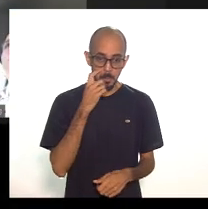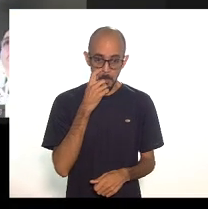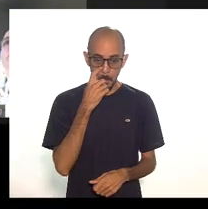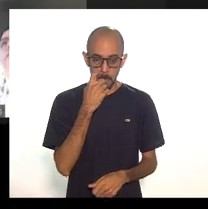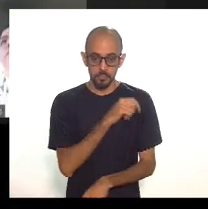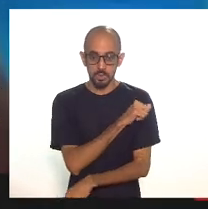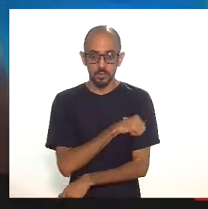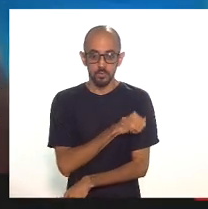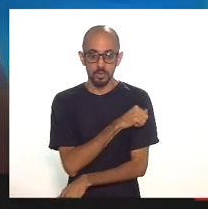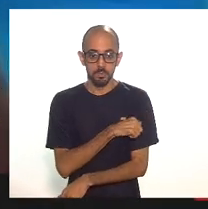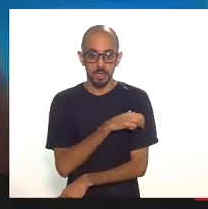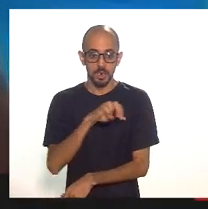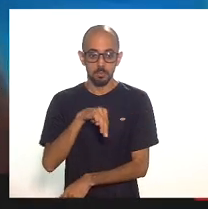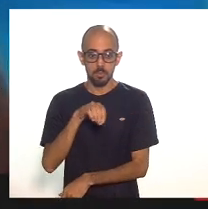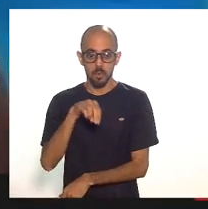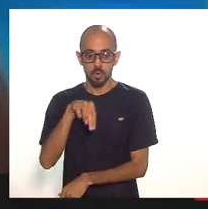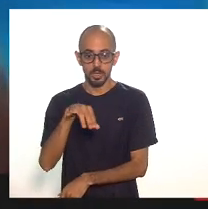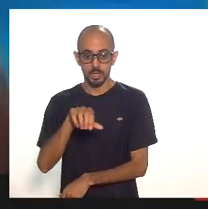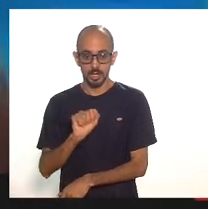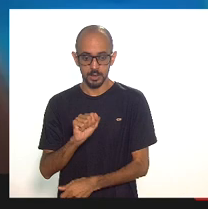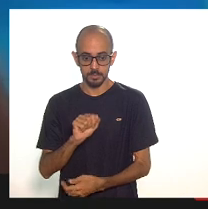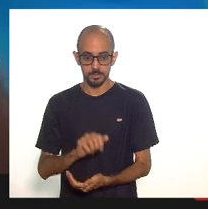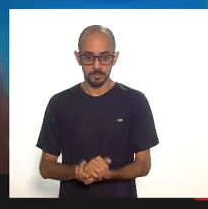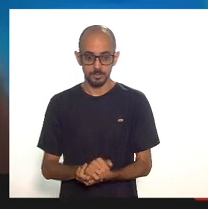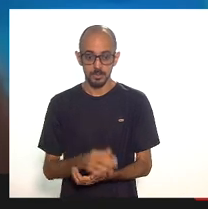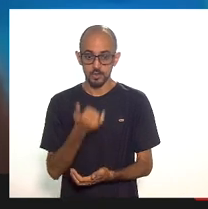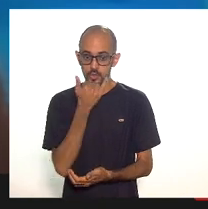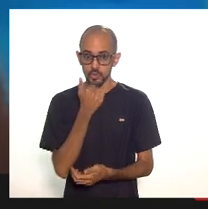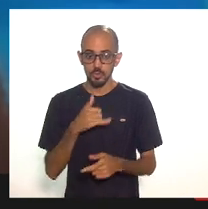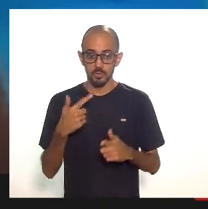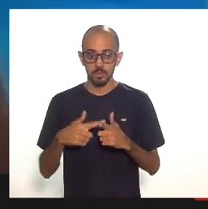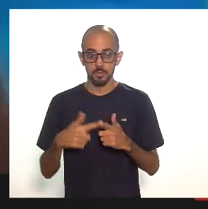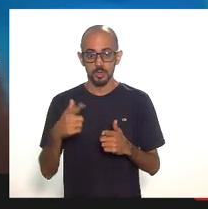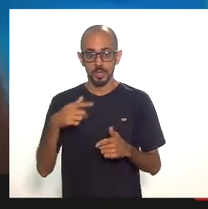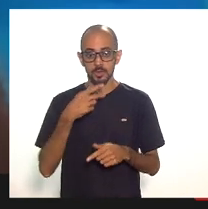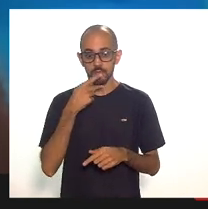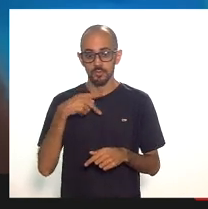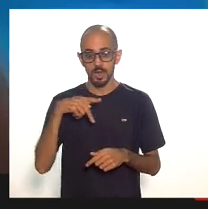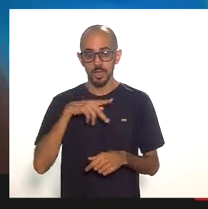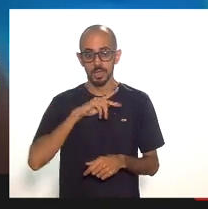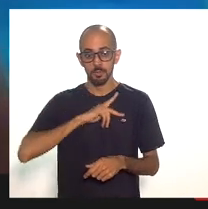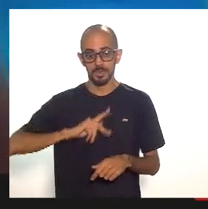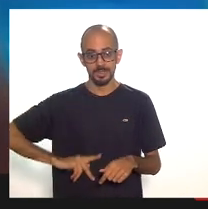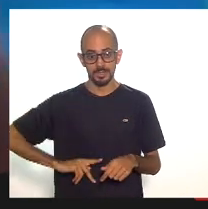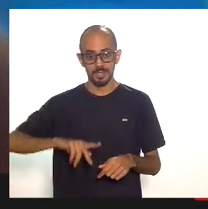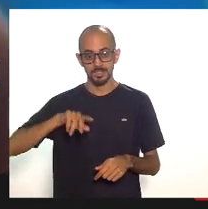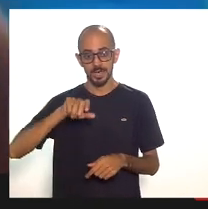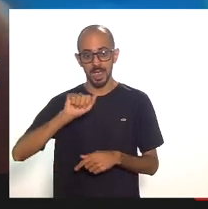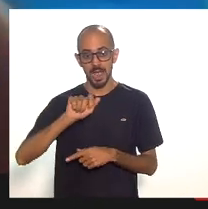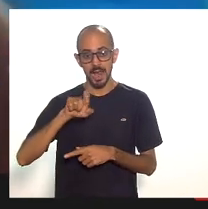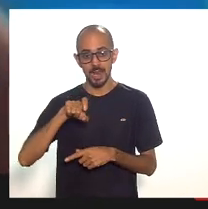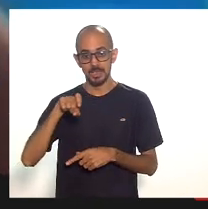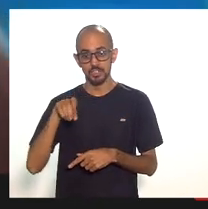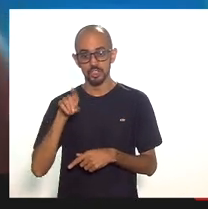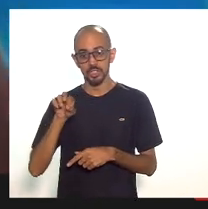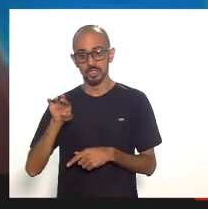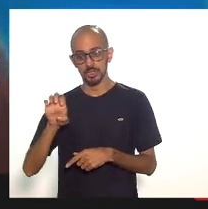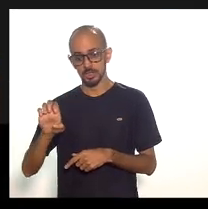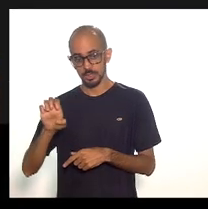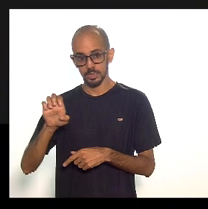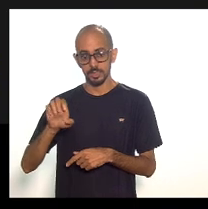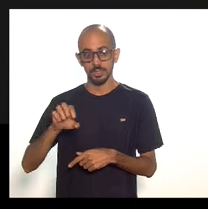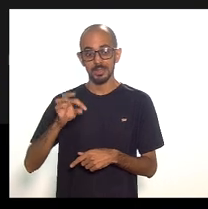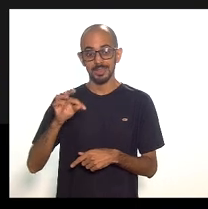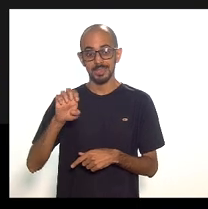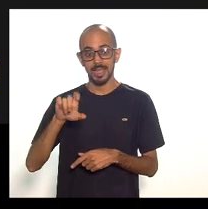Eu queria corrigir antes que eu chamei o presidente do Sindicato dos Médicos, de Alexandre Azevedo, está aqui, Alexandre Teles. Desculpa, Alexandre. Pois